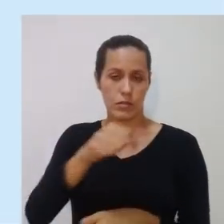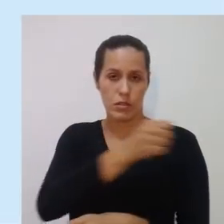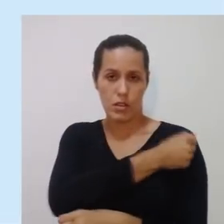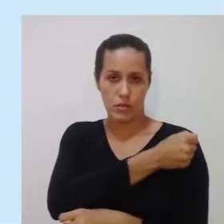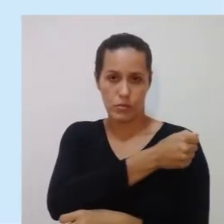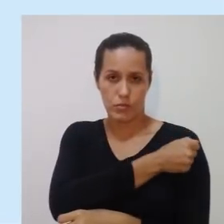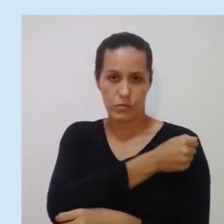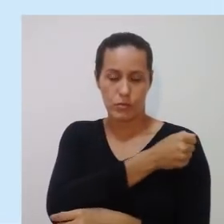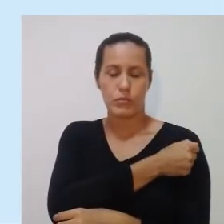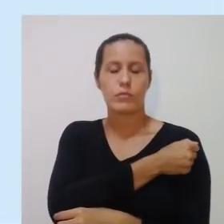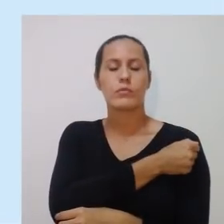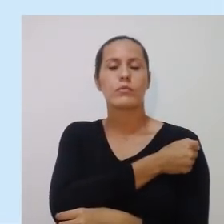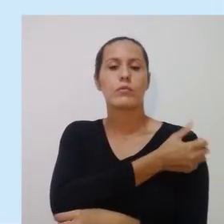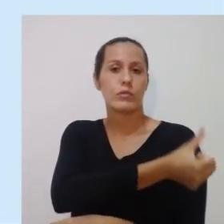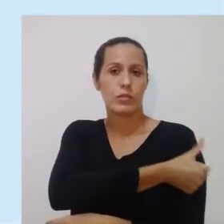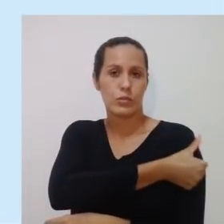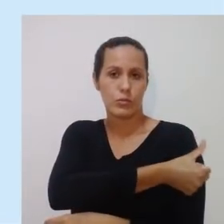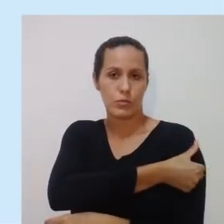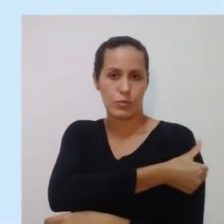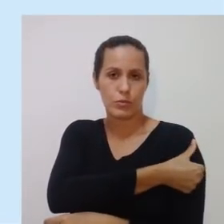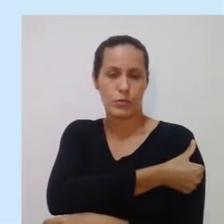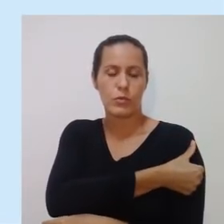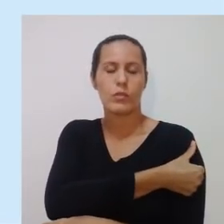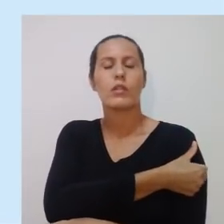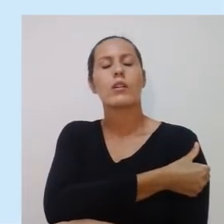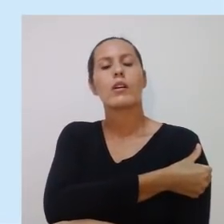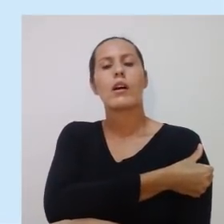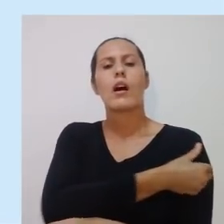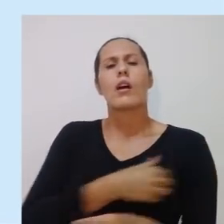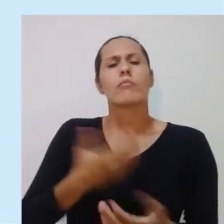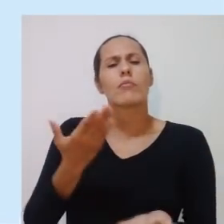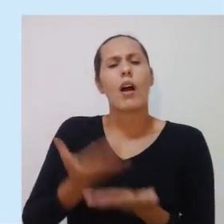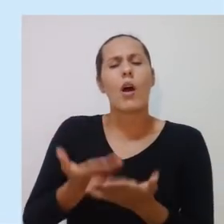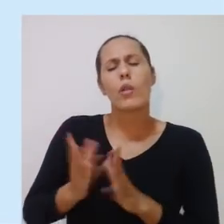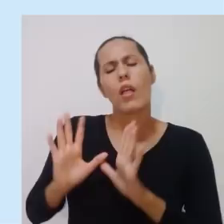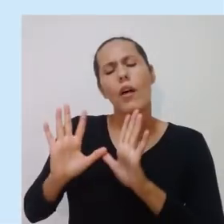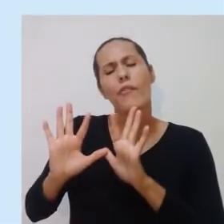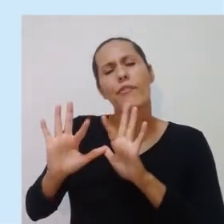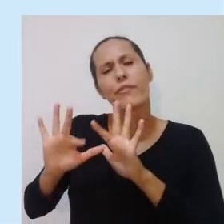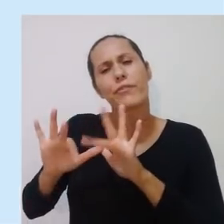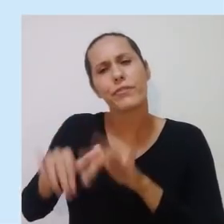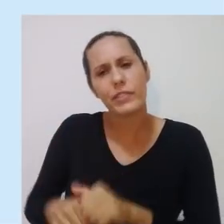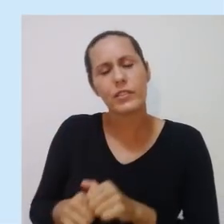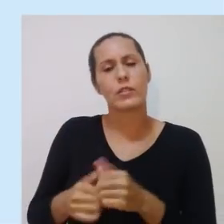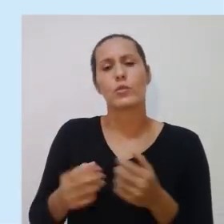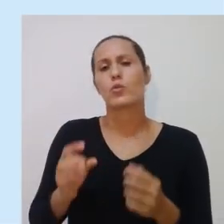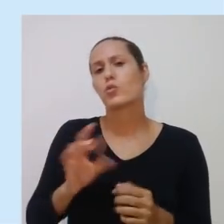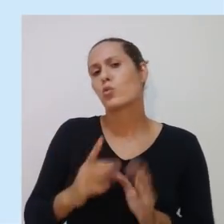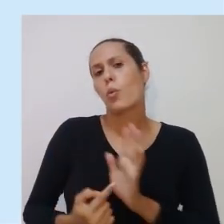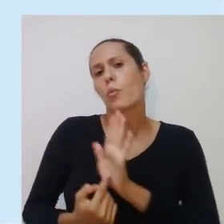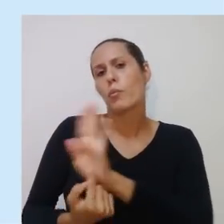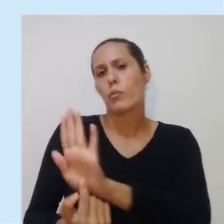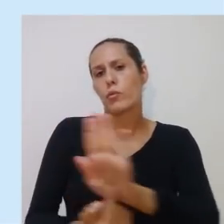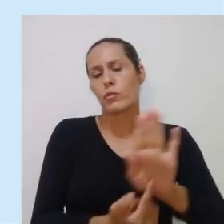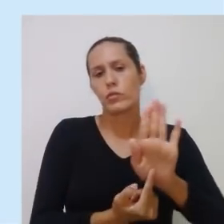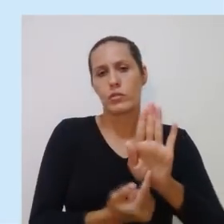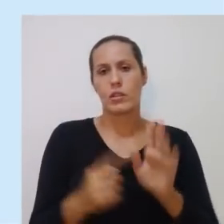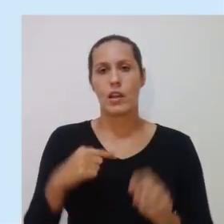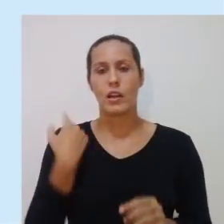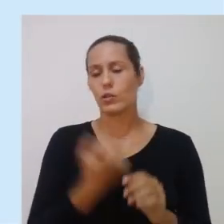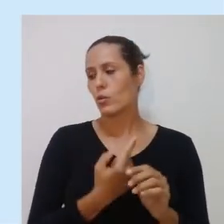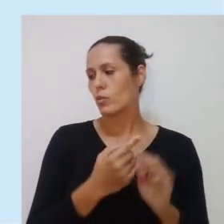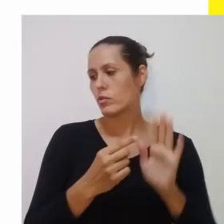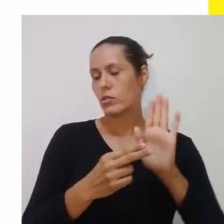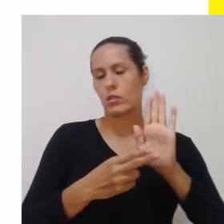você estudante aí do 6º ano, estamos no finalzinho da aula, eu só quero mostrar para vocês a